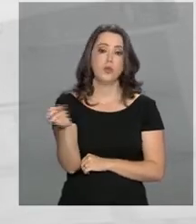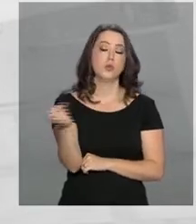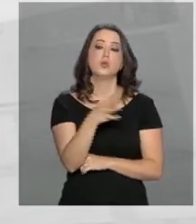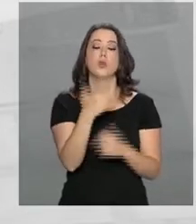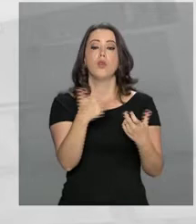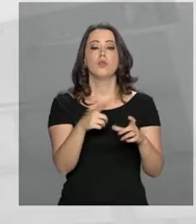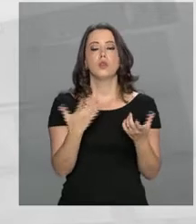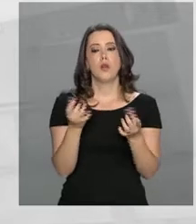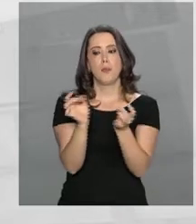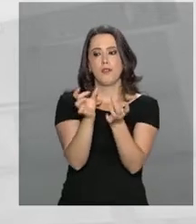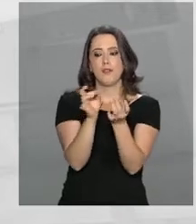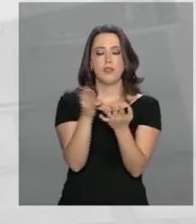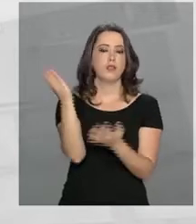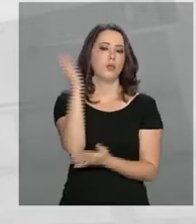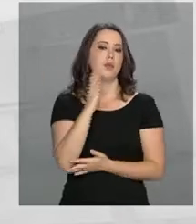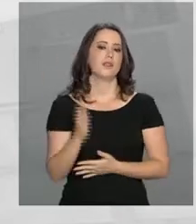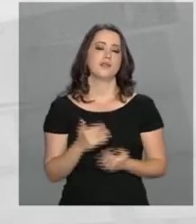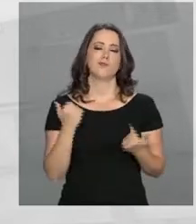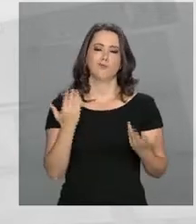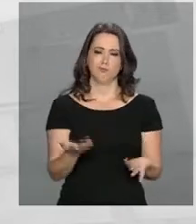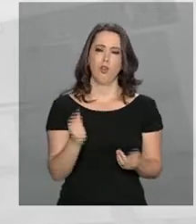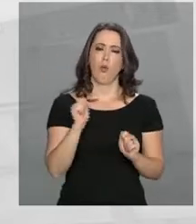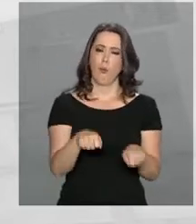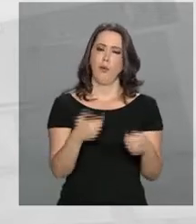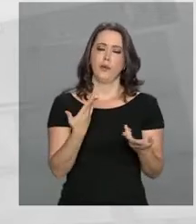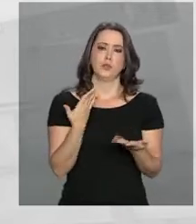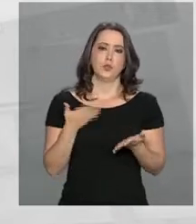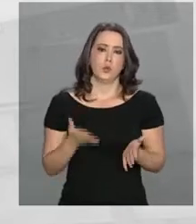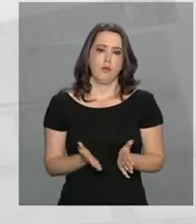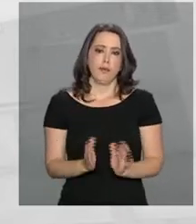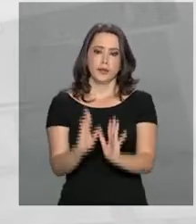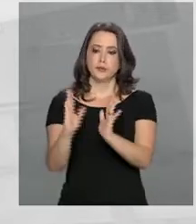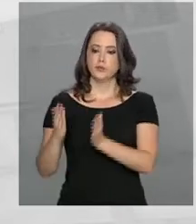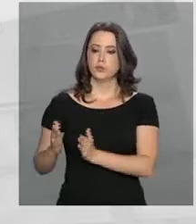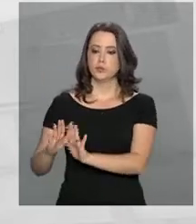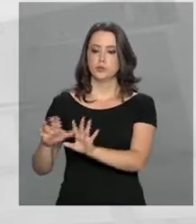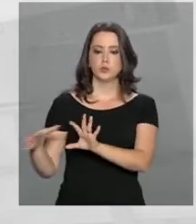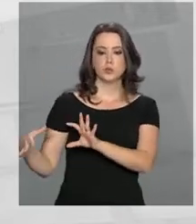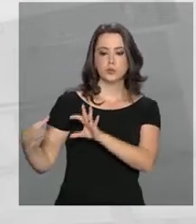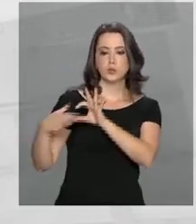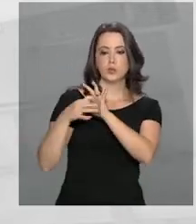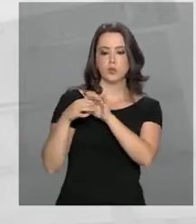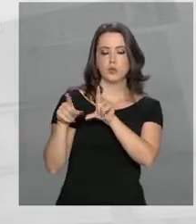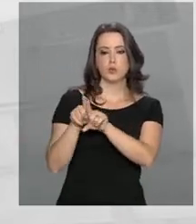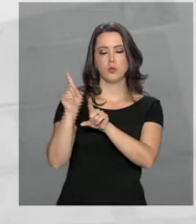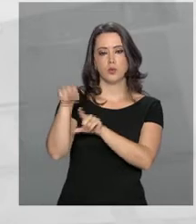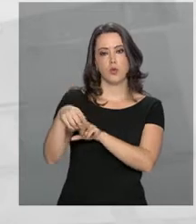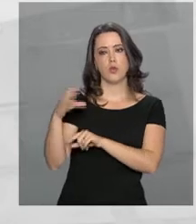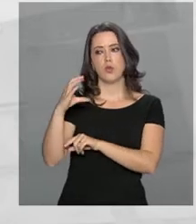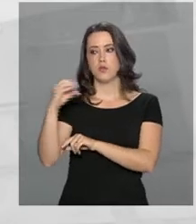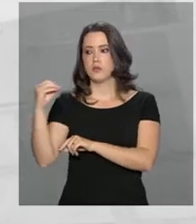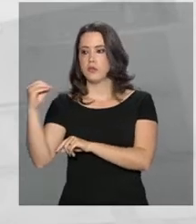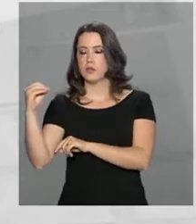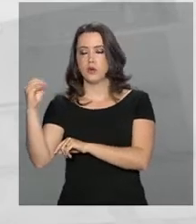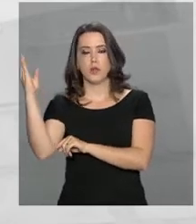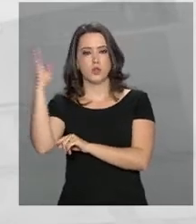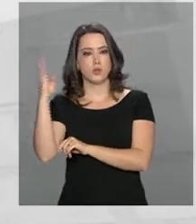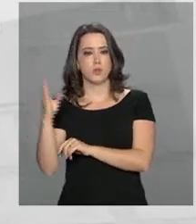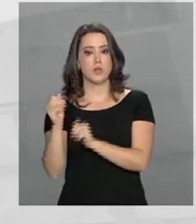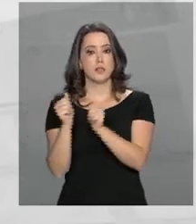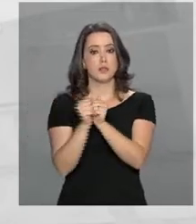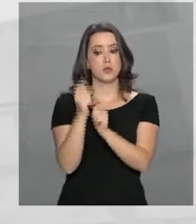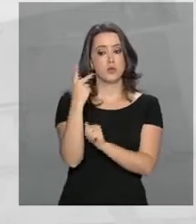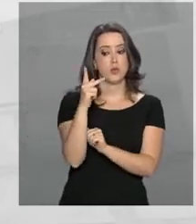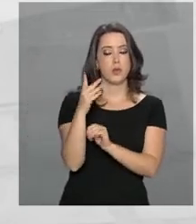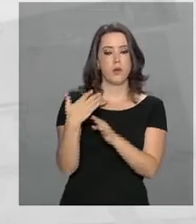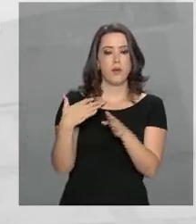caminho para as exportações brasileiras. Ela fará parte do corredor rodoviário oceânico, que vai ligar o centro-oeste do Brasil e o Paraguai